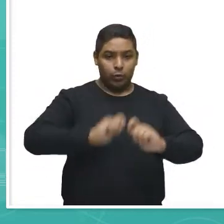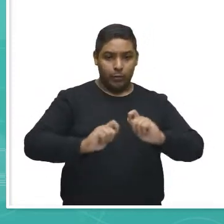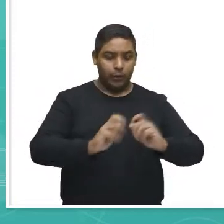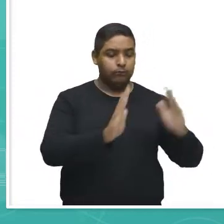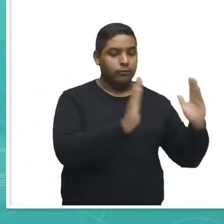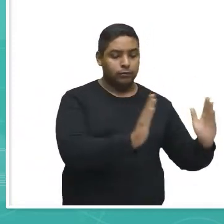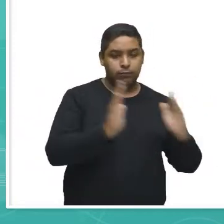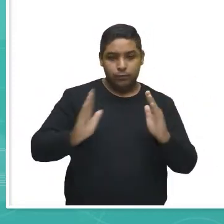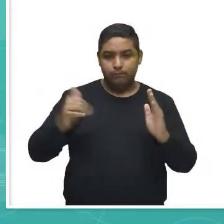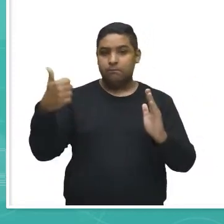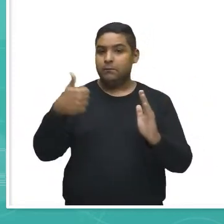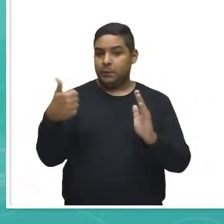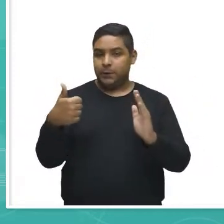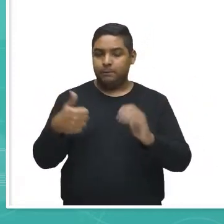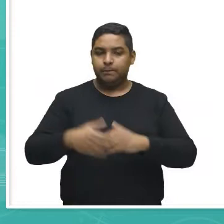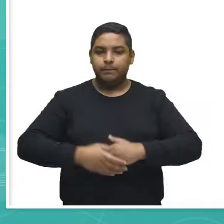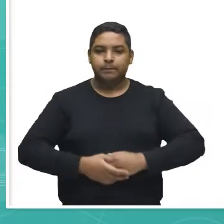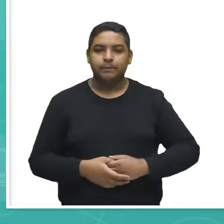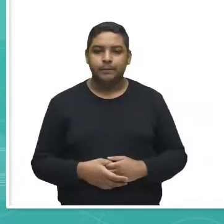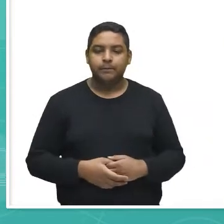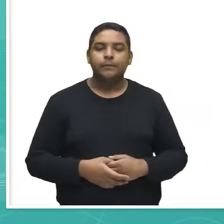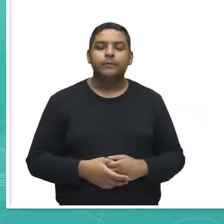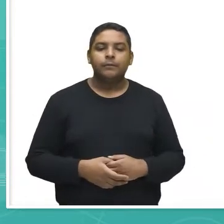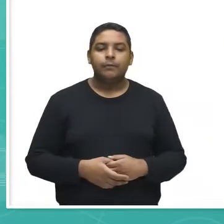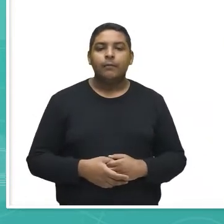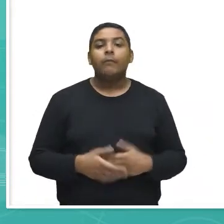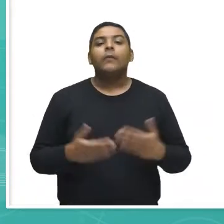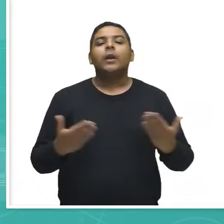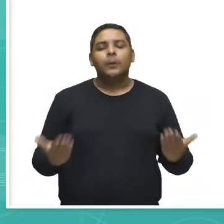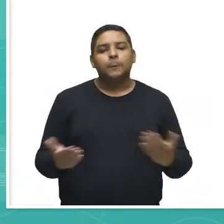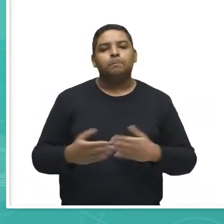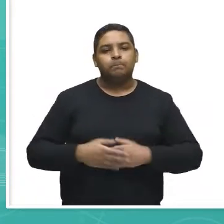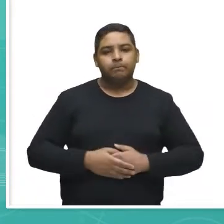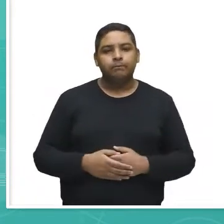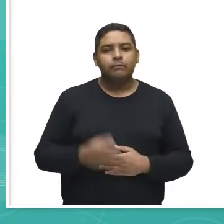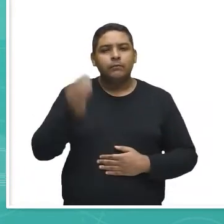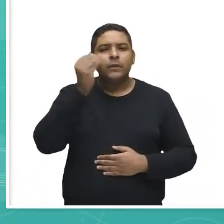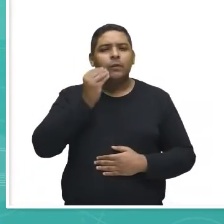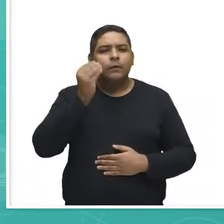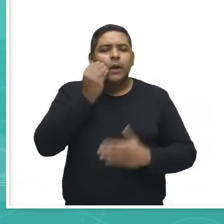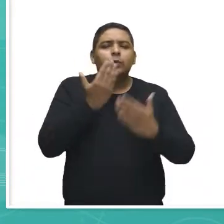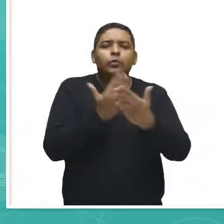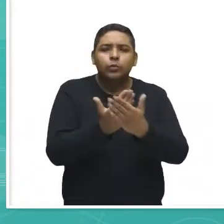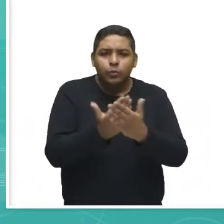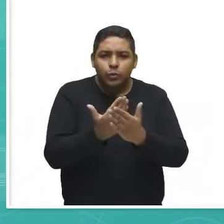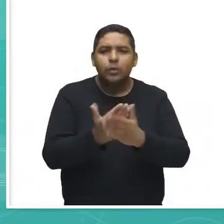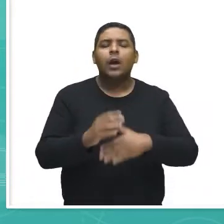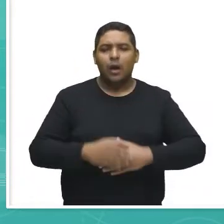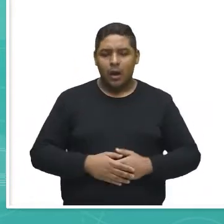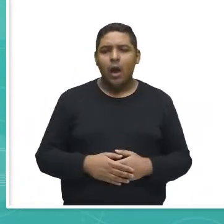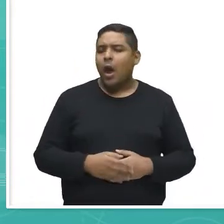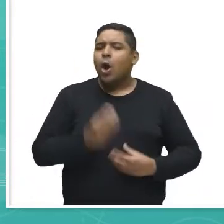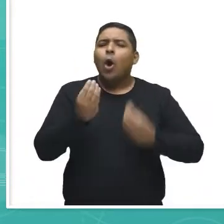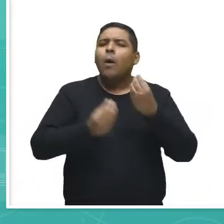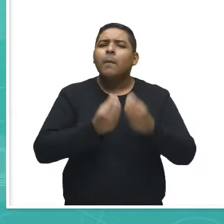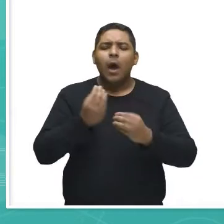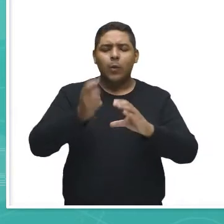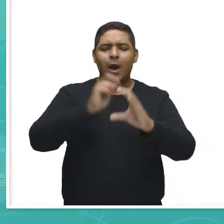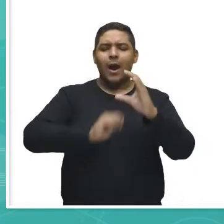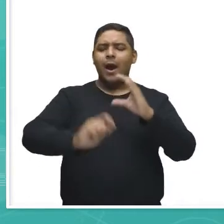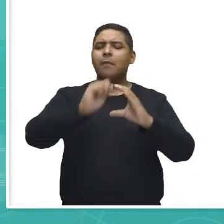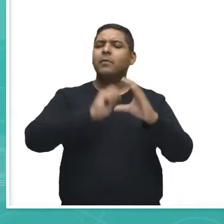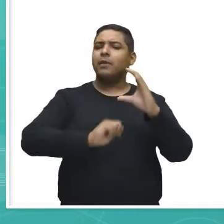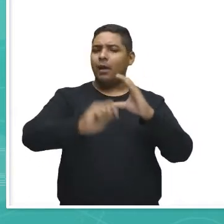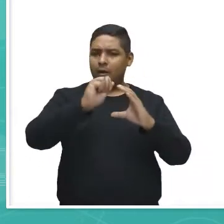primeira parte, tá bom, gente? Então, nós iremos verificar e estudar sobre o sistema capitalista, como é que ocorre